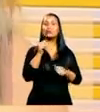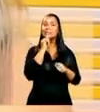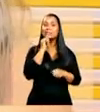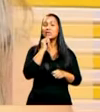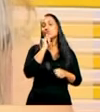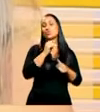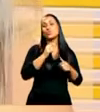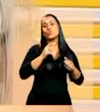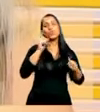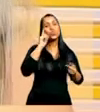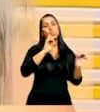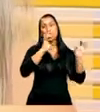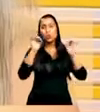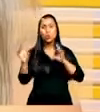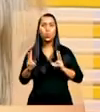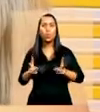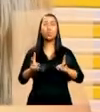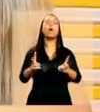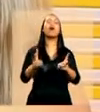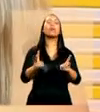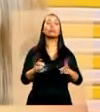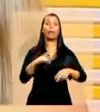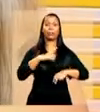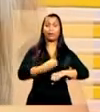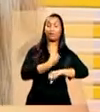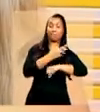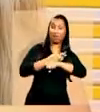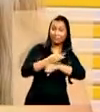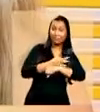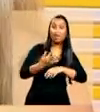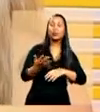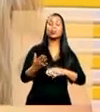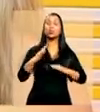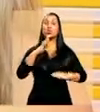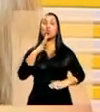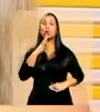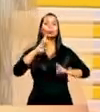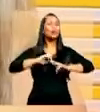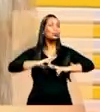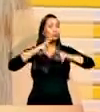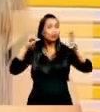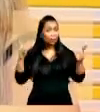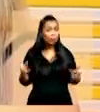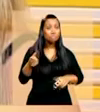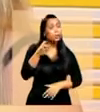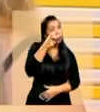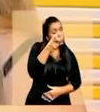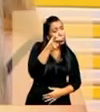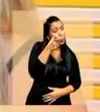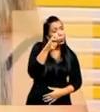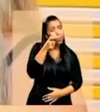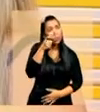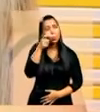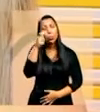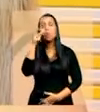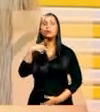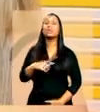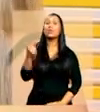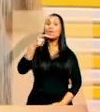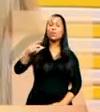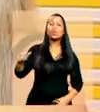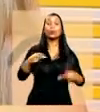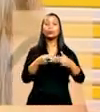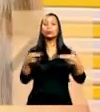de rotina. Então, quando ele está ali nas férias e tendo esse conhecimento diferenciado, que ele observa que